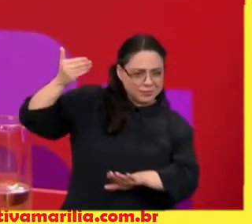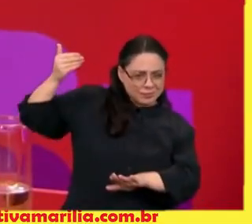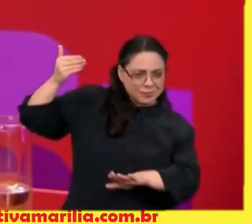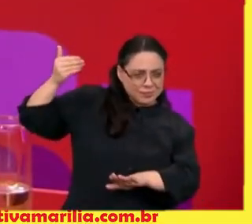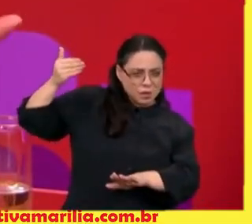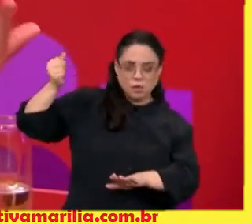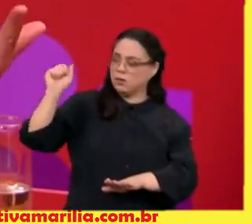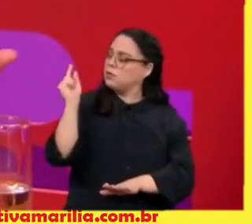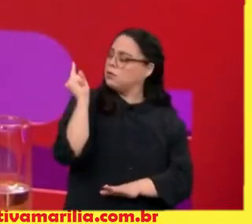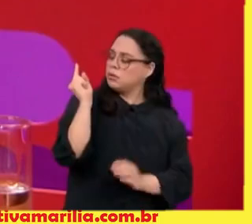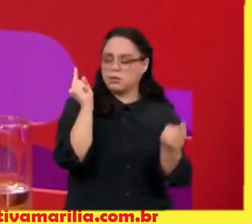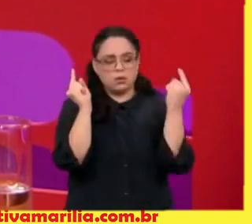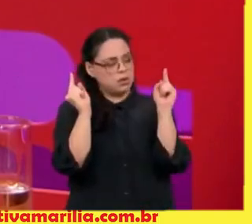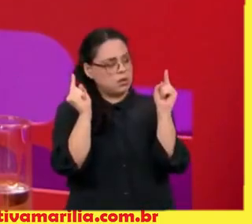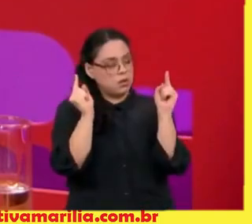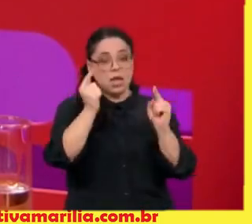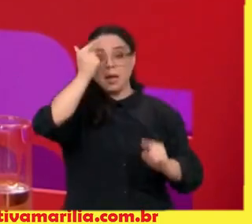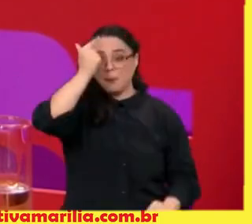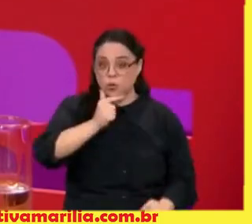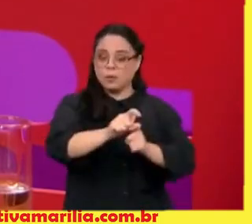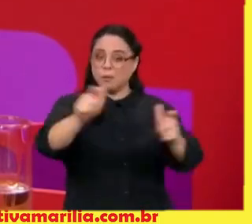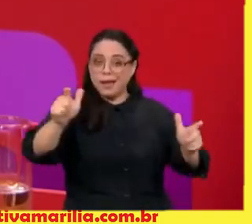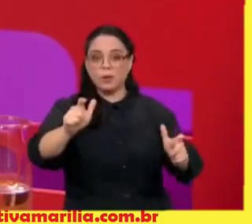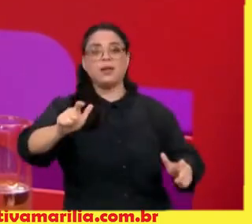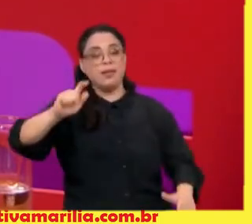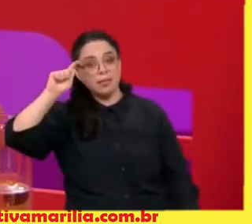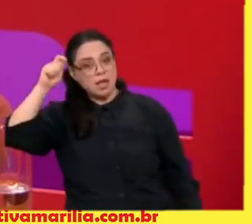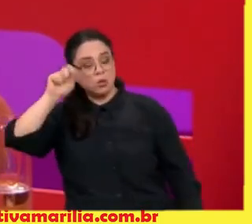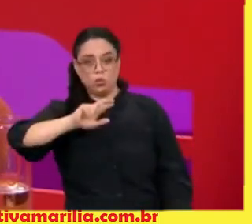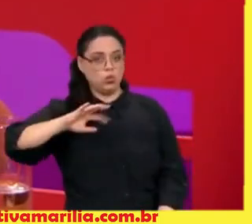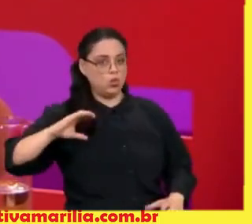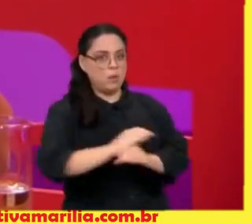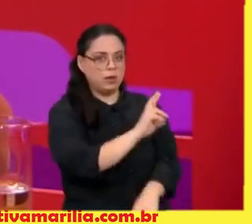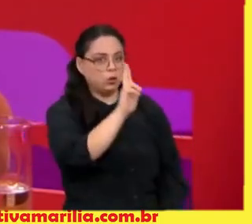se muitos dos negros, porque nunca são todos, se